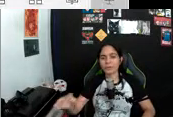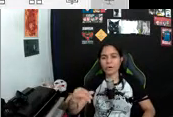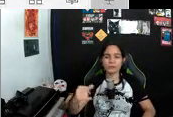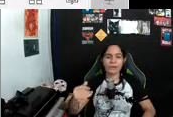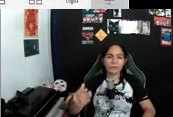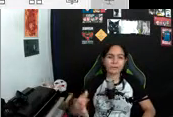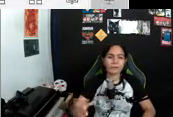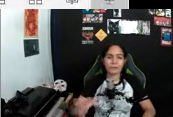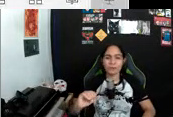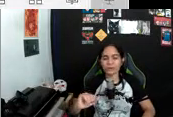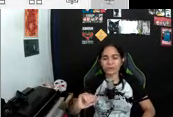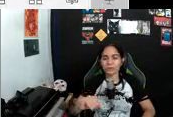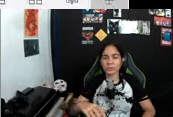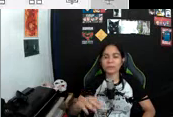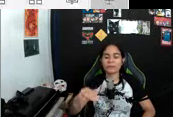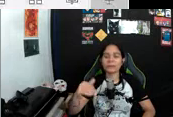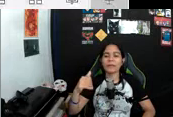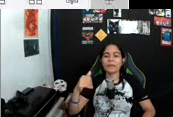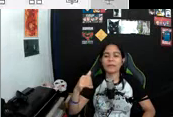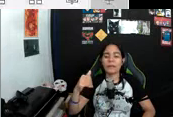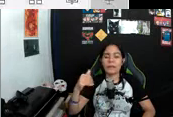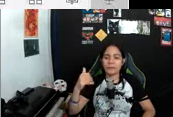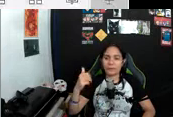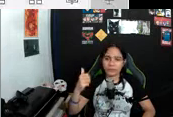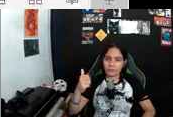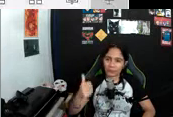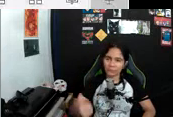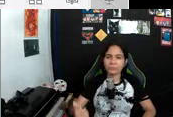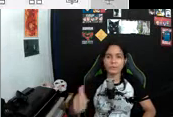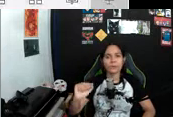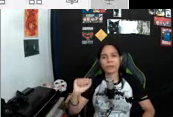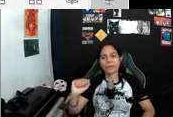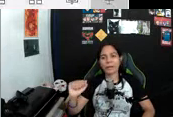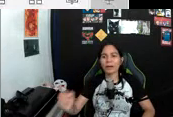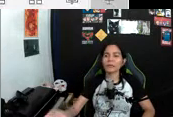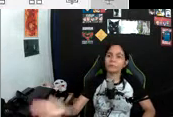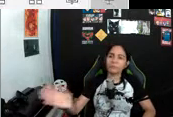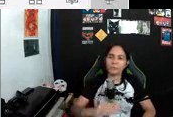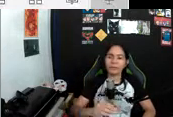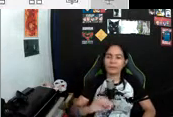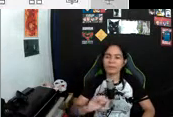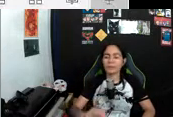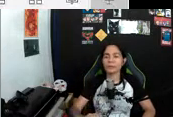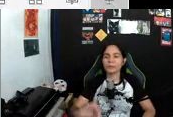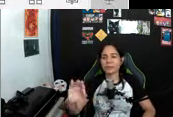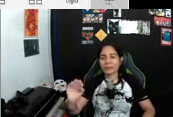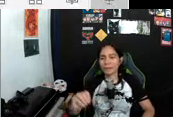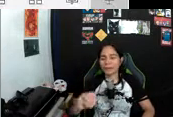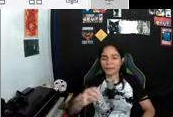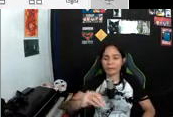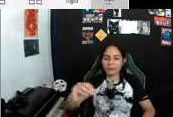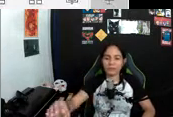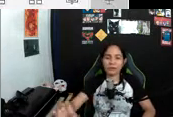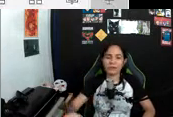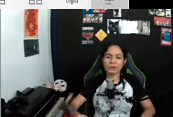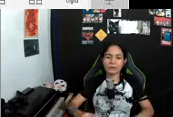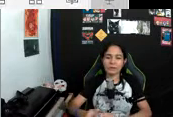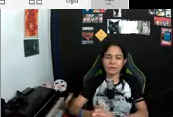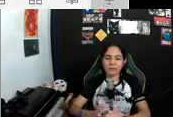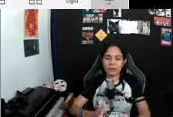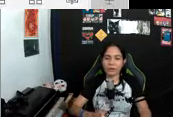tomando um antibiótico, está acontecendo X coisas. Então, não está legal. Se isso acontecer daqui a